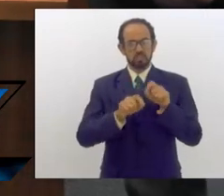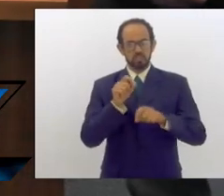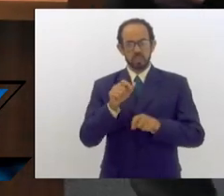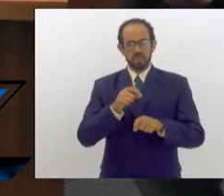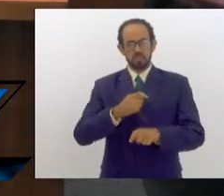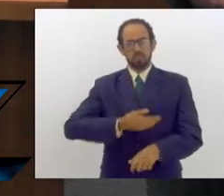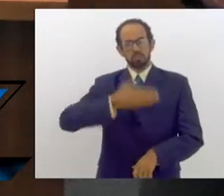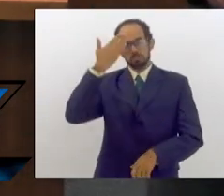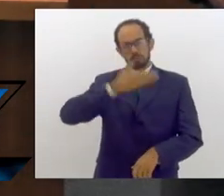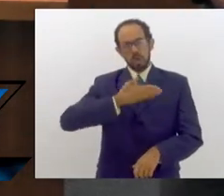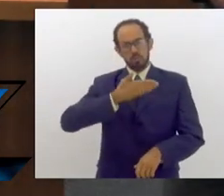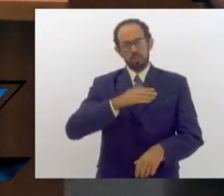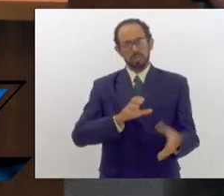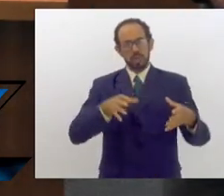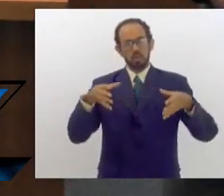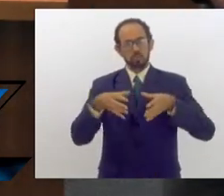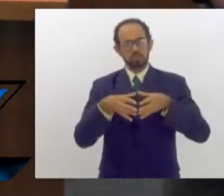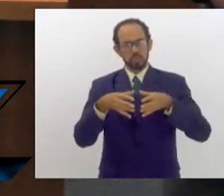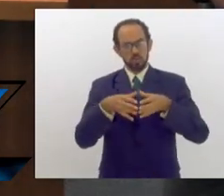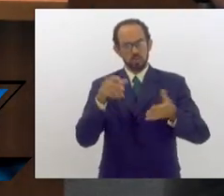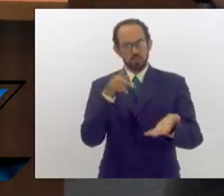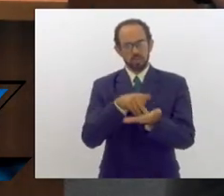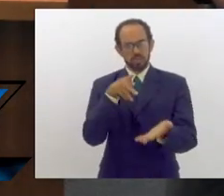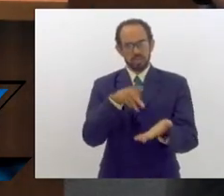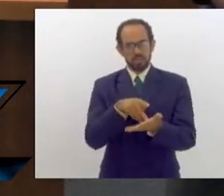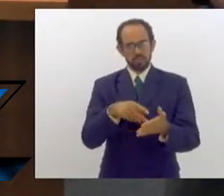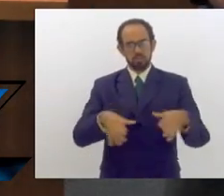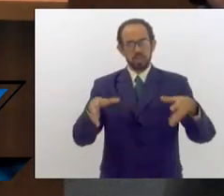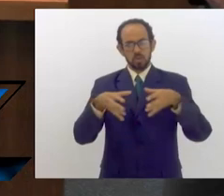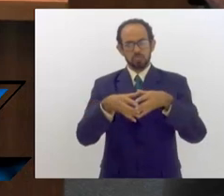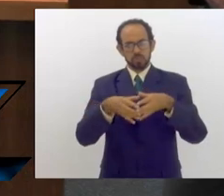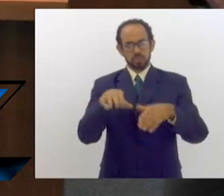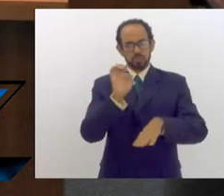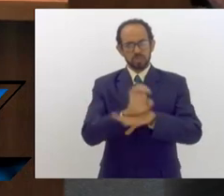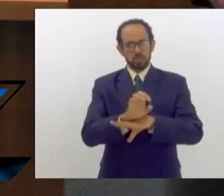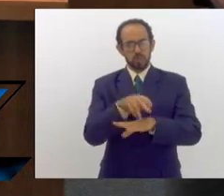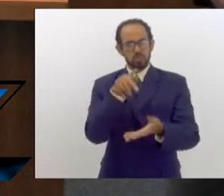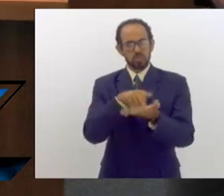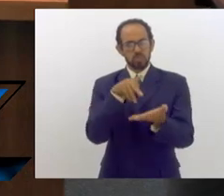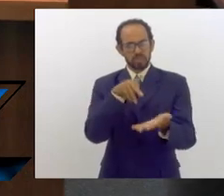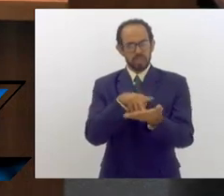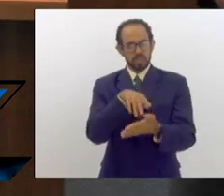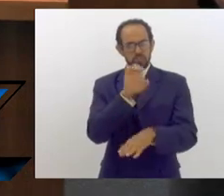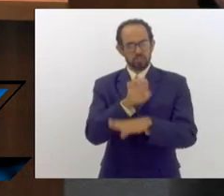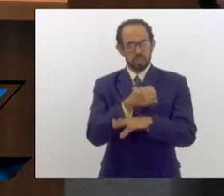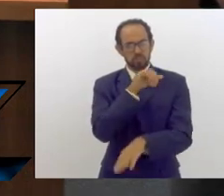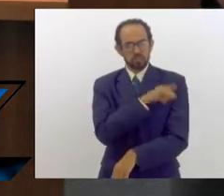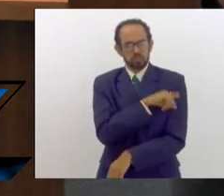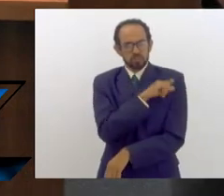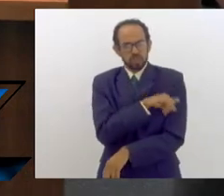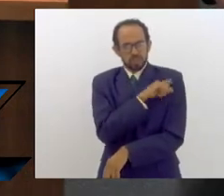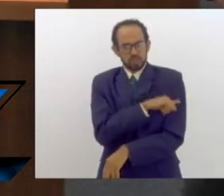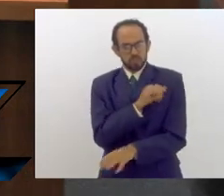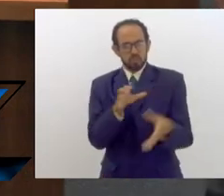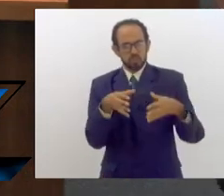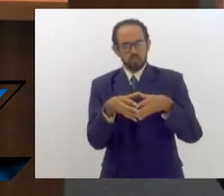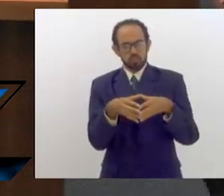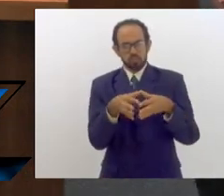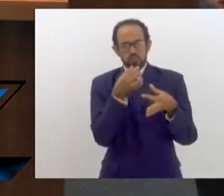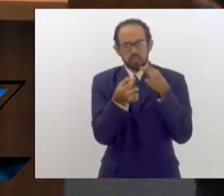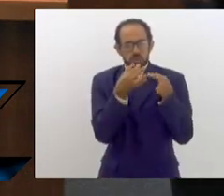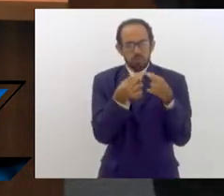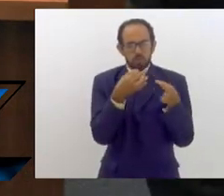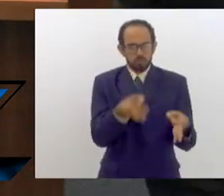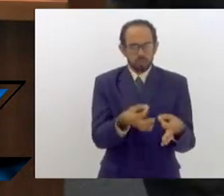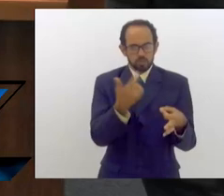comissão nacional da verdade e pela comissão Estadual da Verdade no Rio de Janeiro a partir desse conjunto de depoimentos e